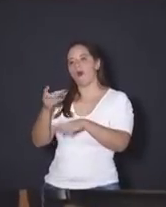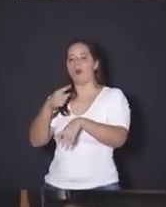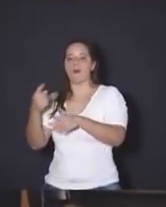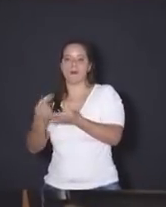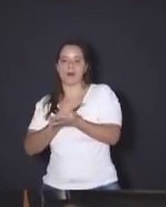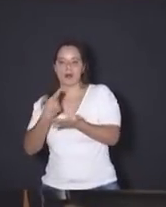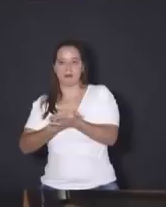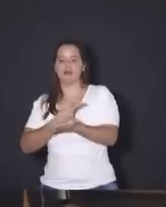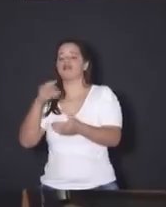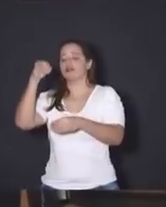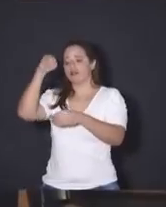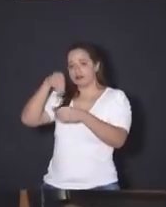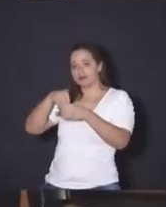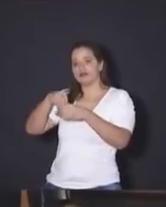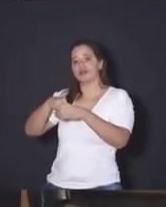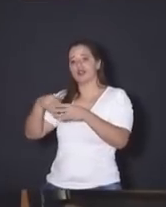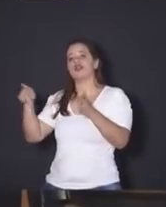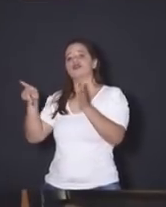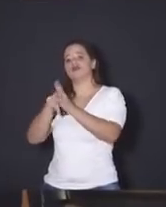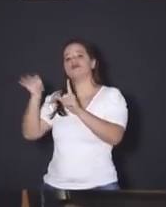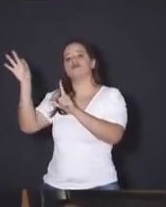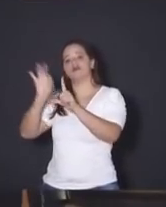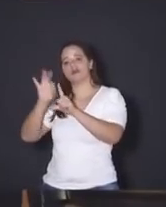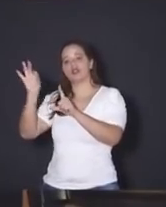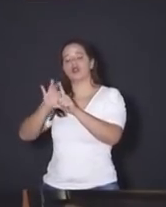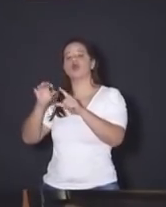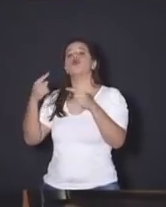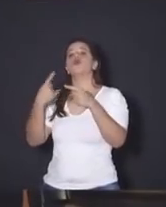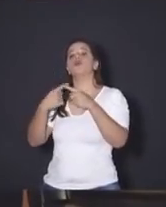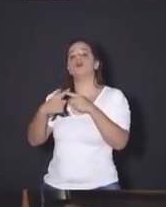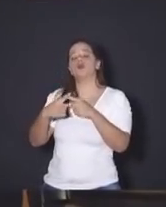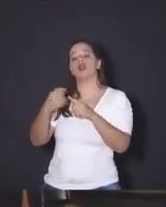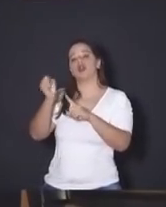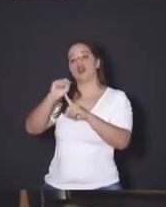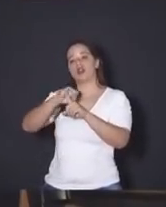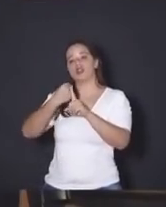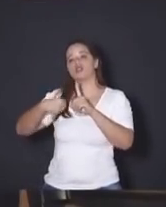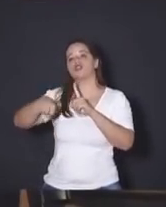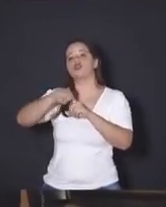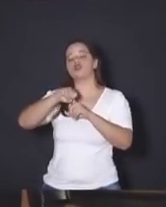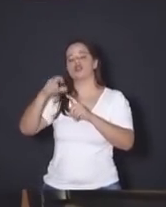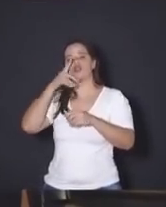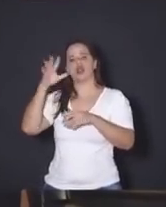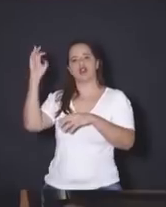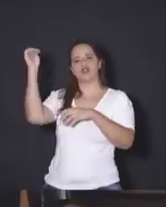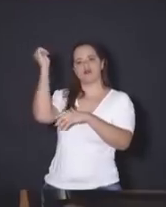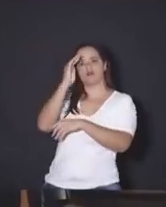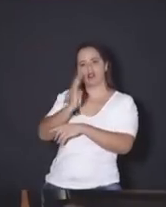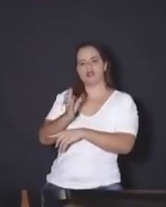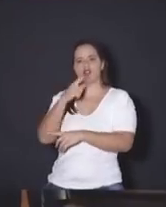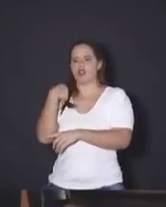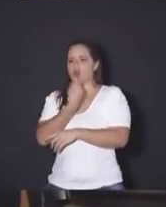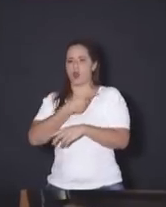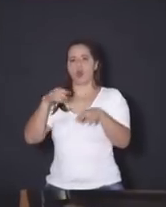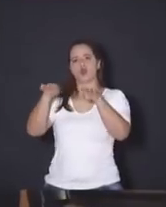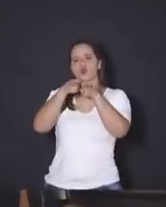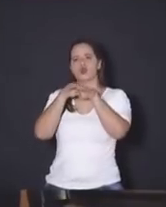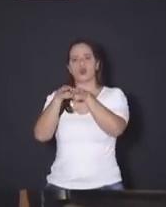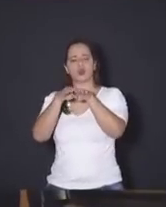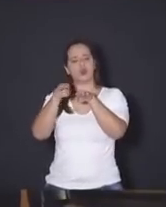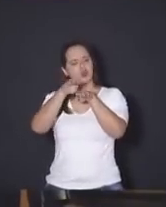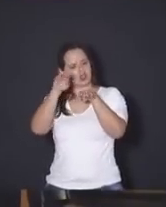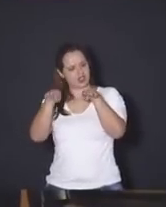dentro das políticas de ações afirmativas e porque a sociedade brasileira dentro daquela idéia que somos todos iguais e desigualdade social